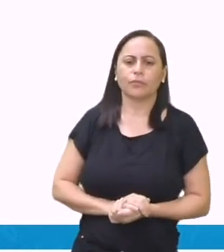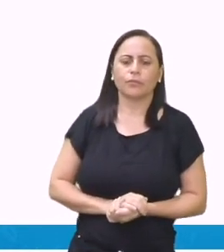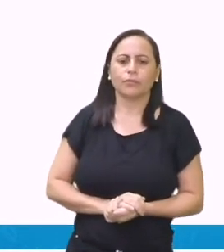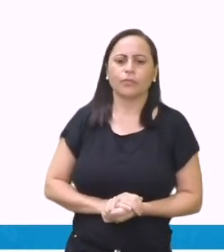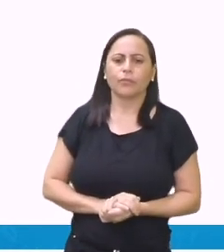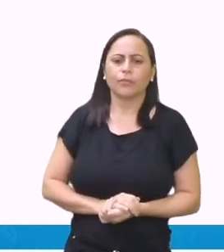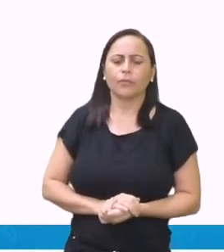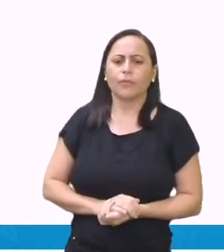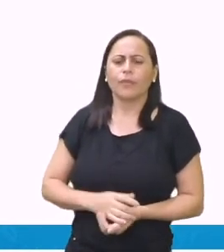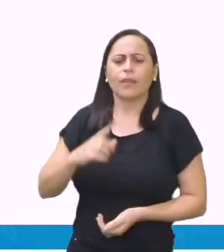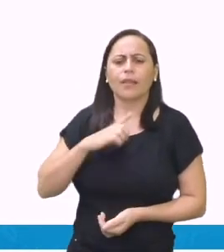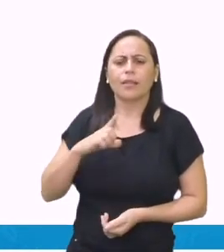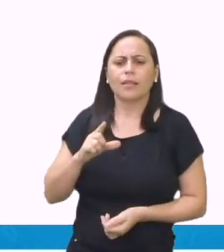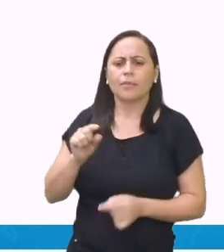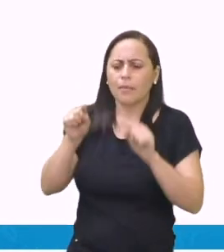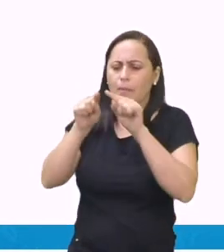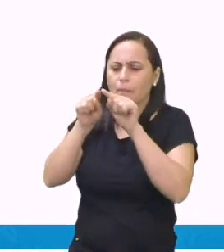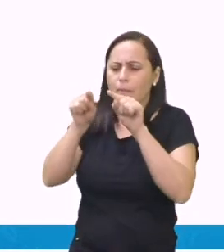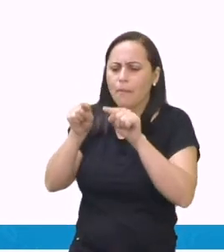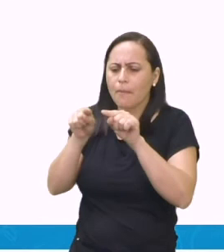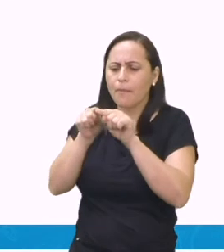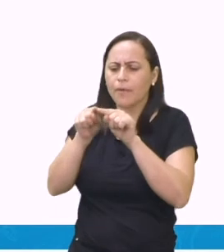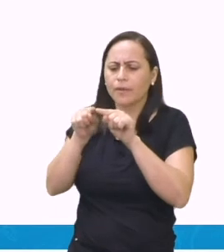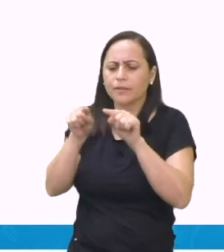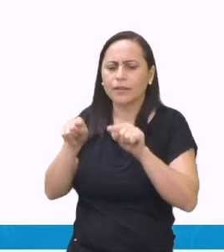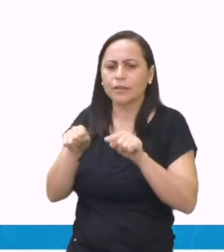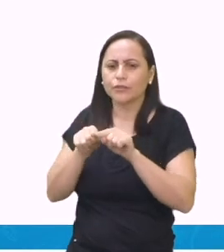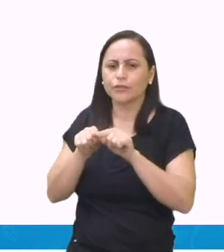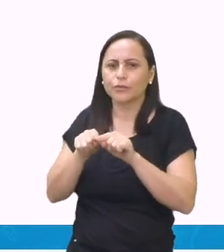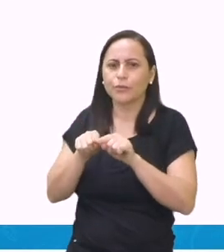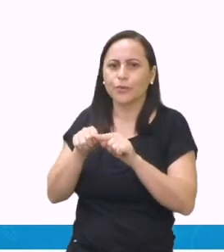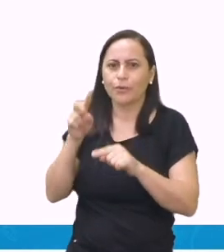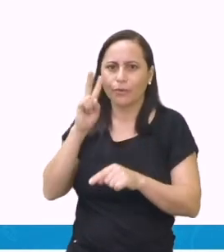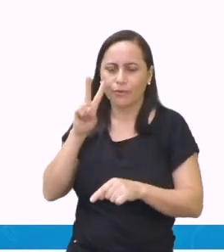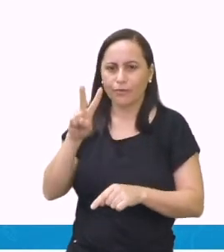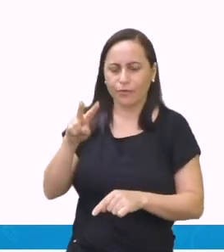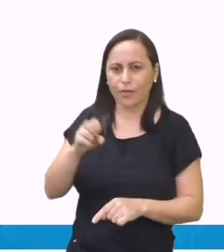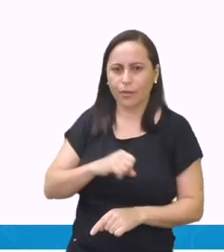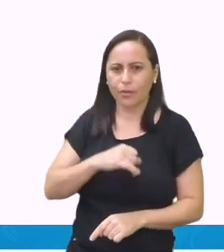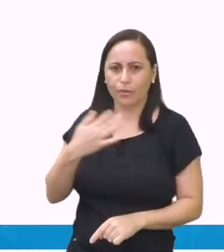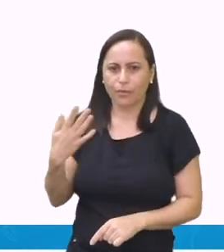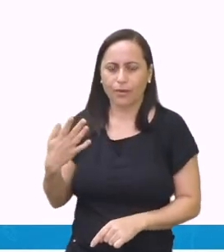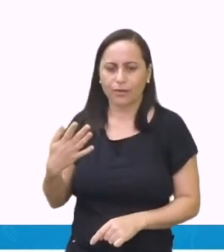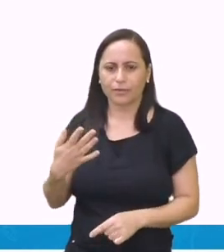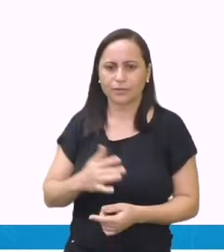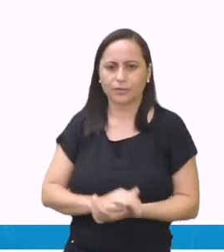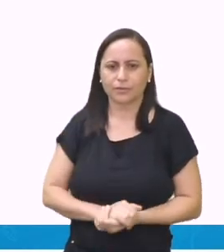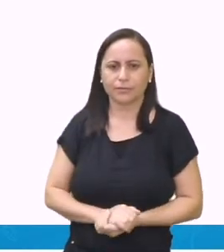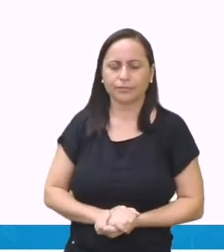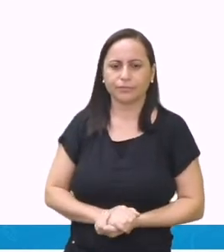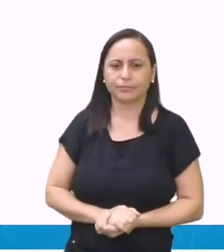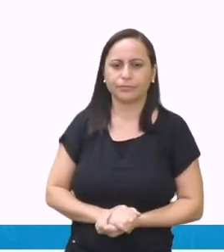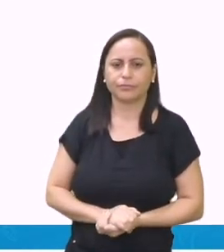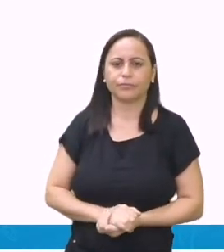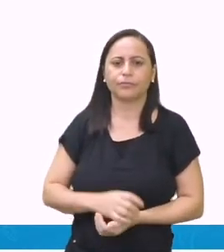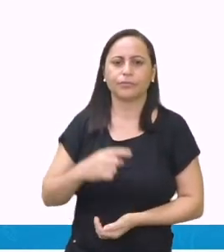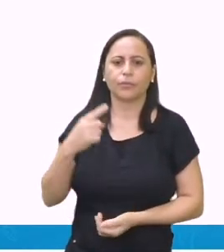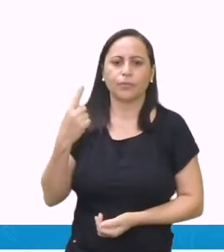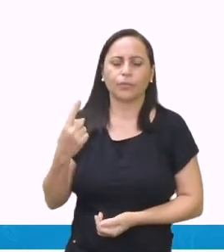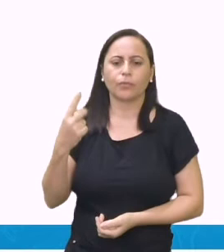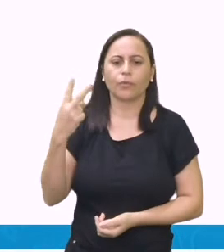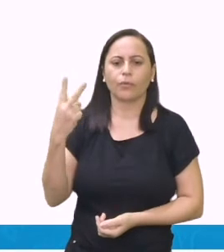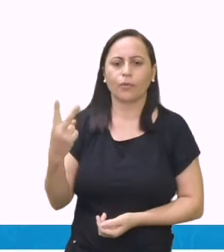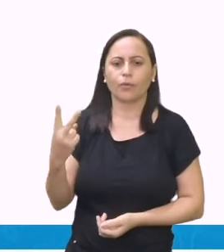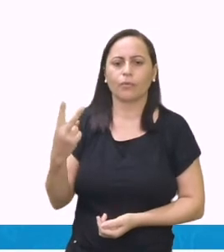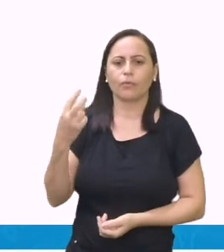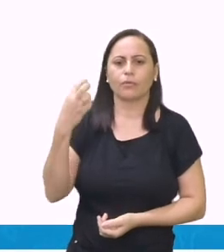que eu tenho uns cubinhos que sobraram. Então, vamos contar quantas unidades ficaram aqui sem formar dezena? Ó,